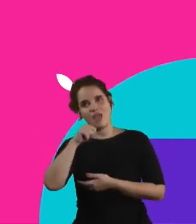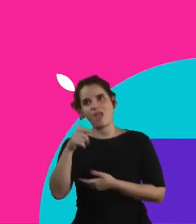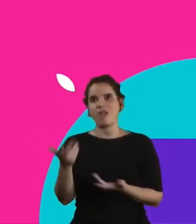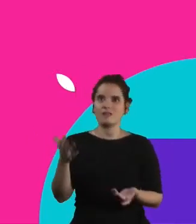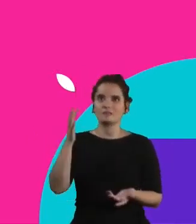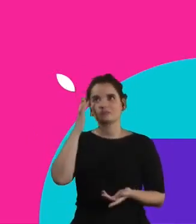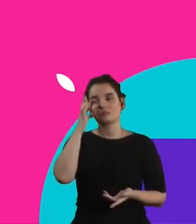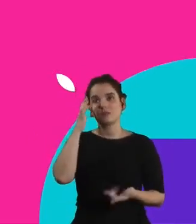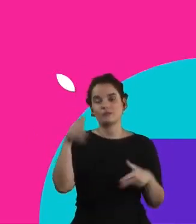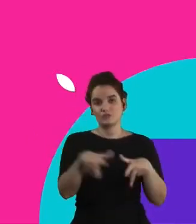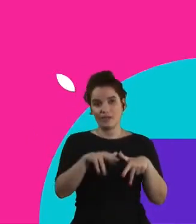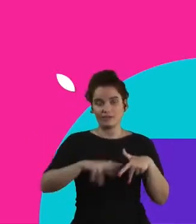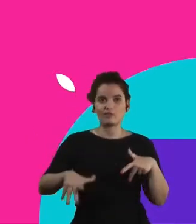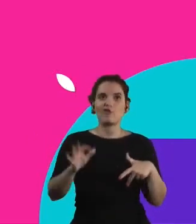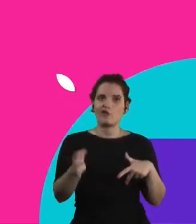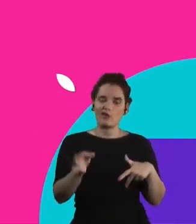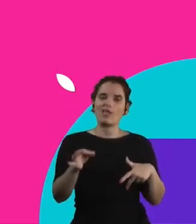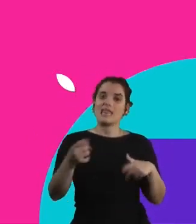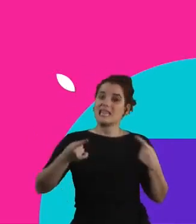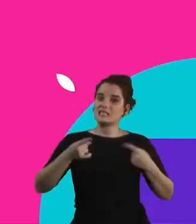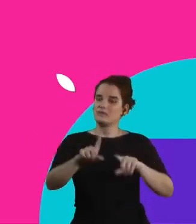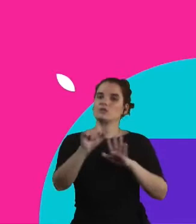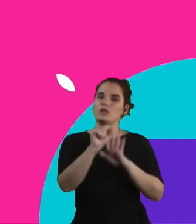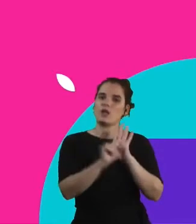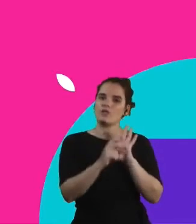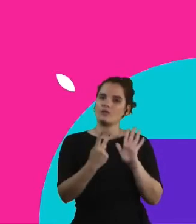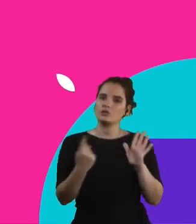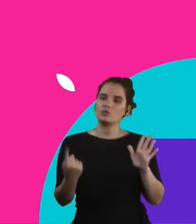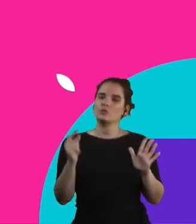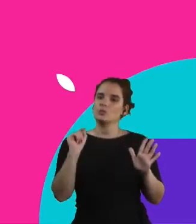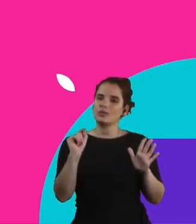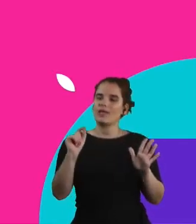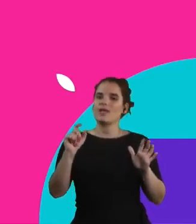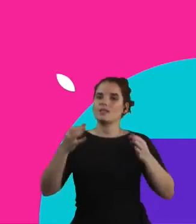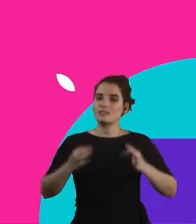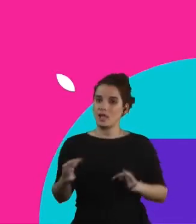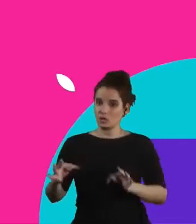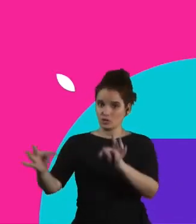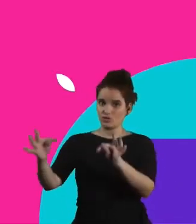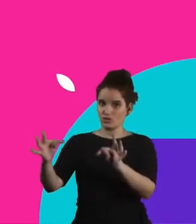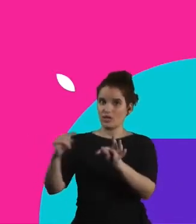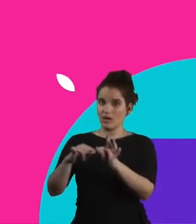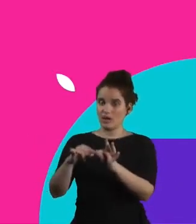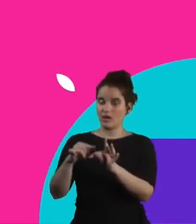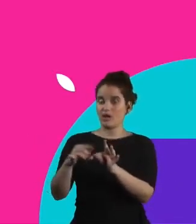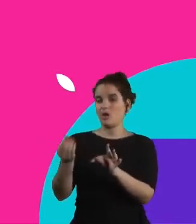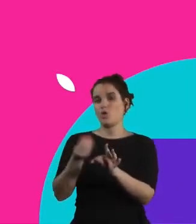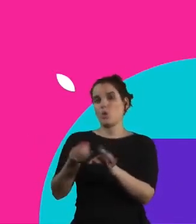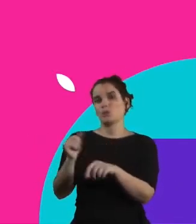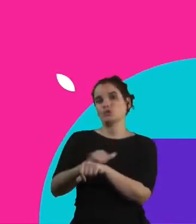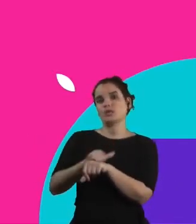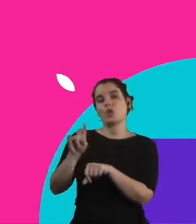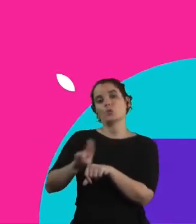mais, eu acho que o desafio do século XXI é a gente entender como é que a gente usa a tecnologia que a gente criou, né,